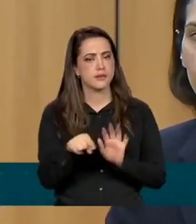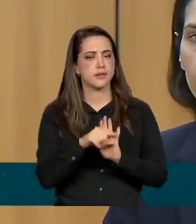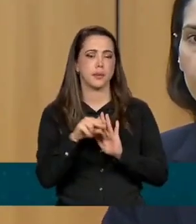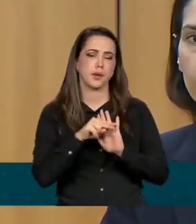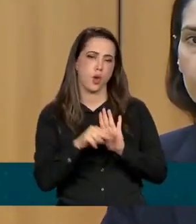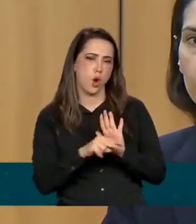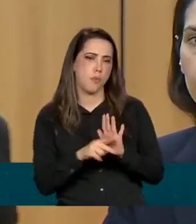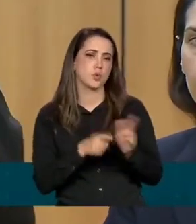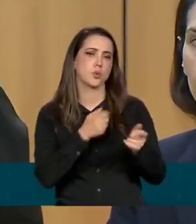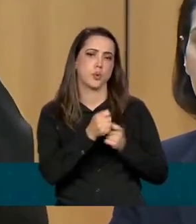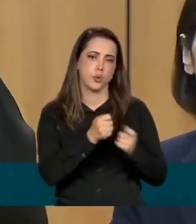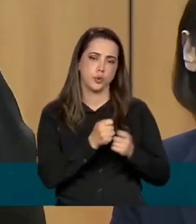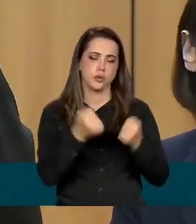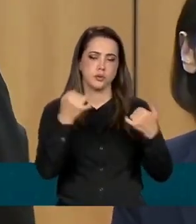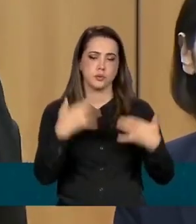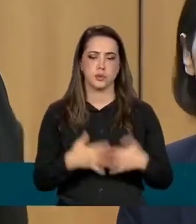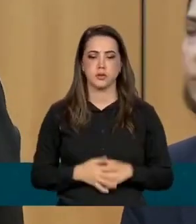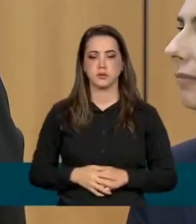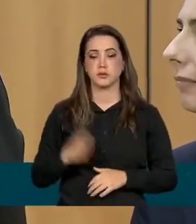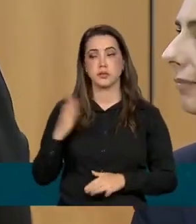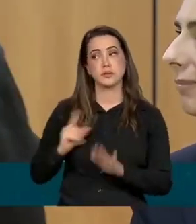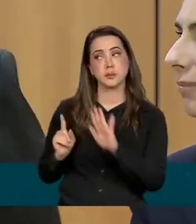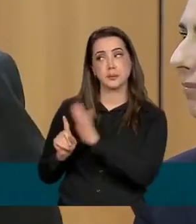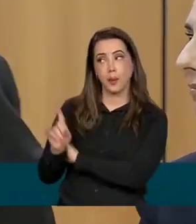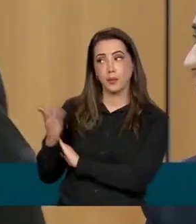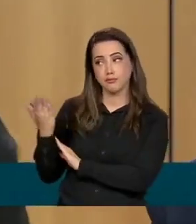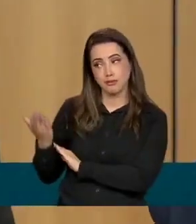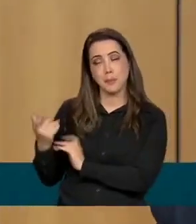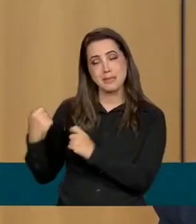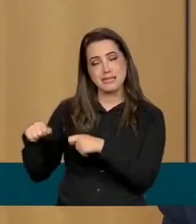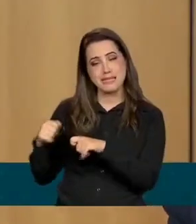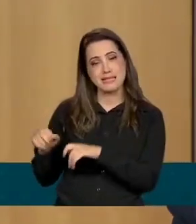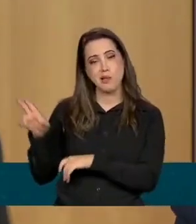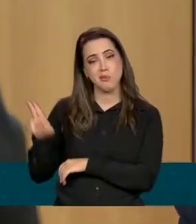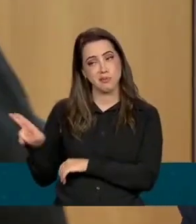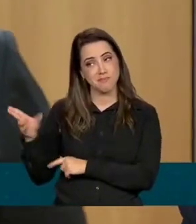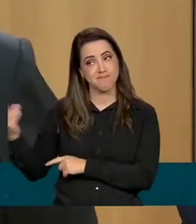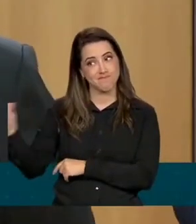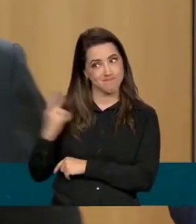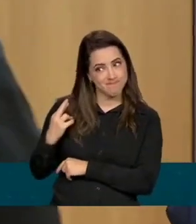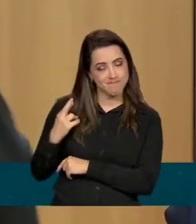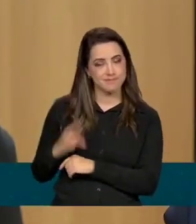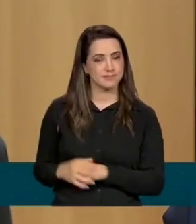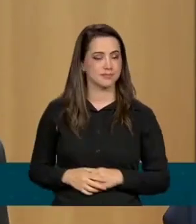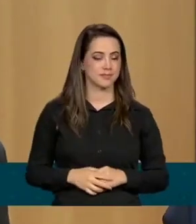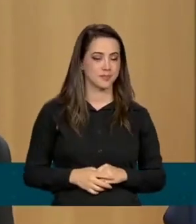alusão. Em vez de quando eu tenho que recorrer aos universitários, né?